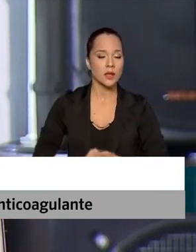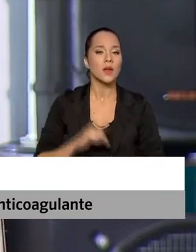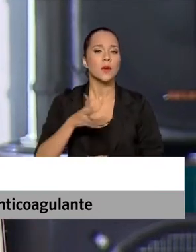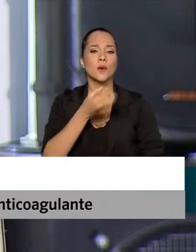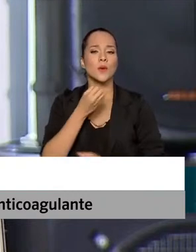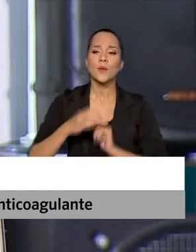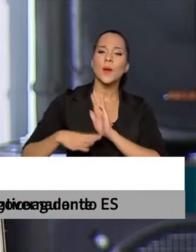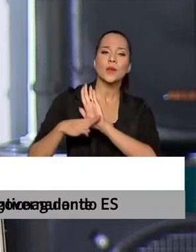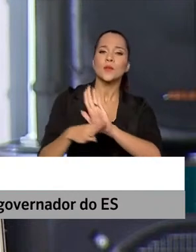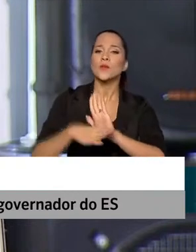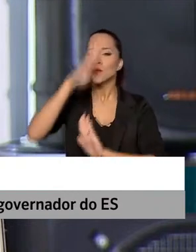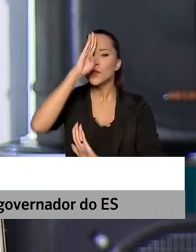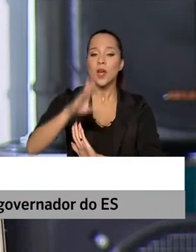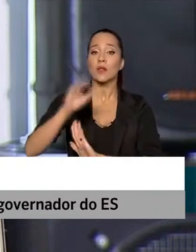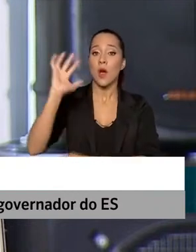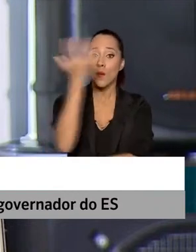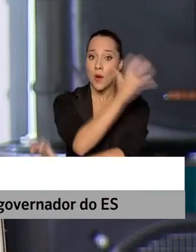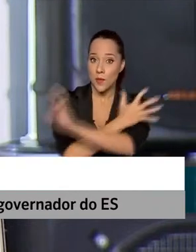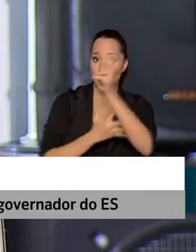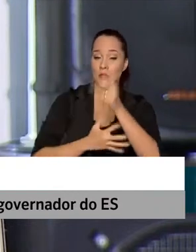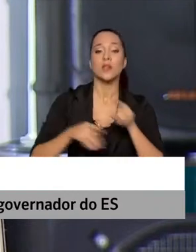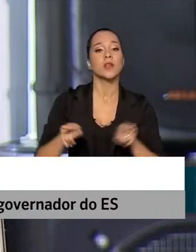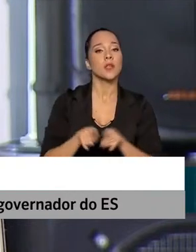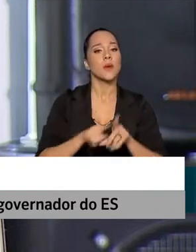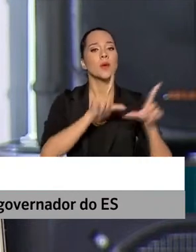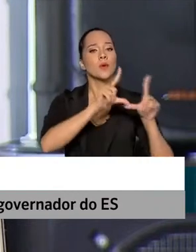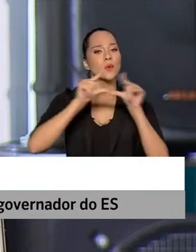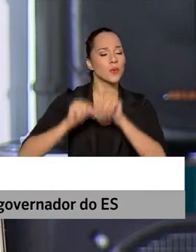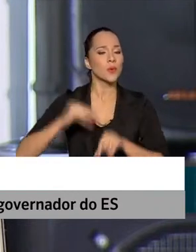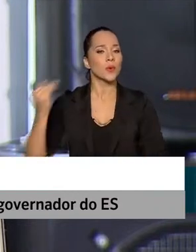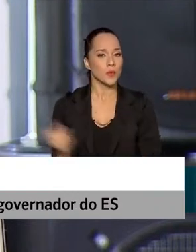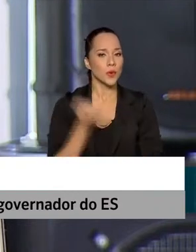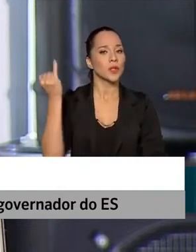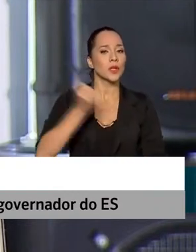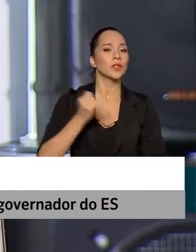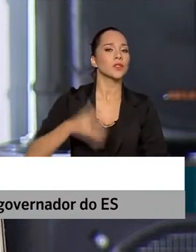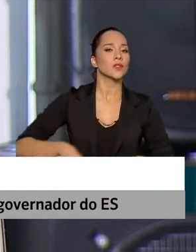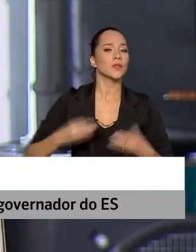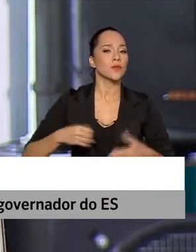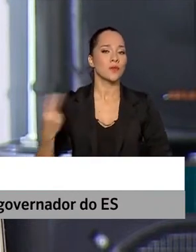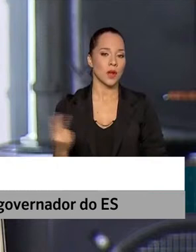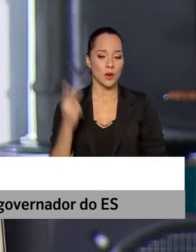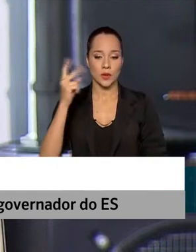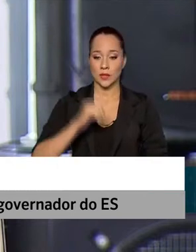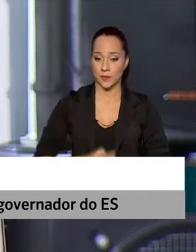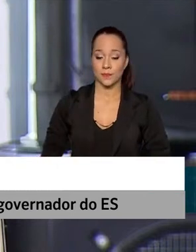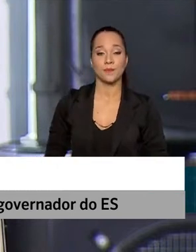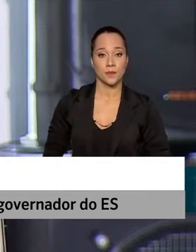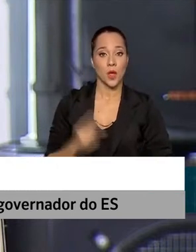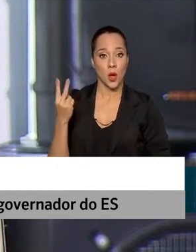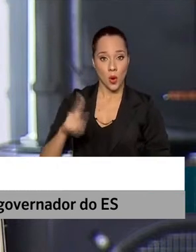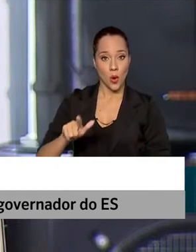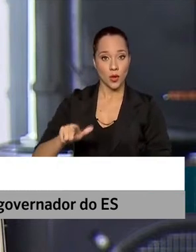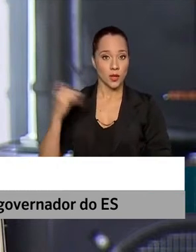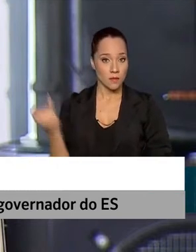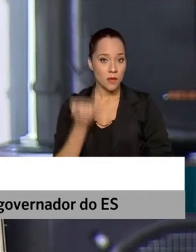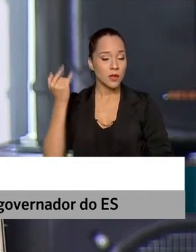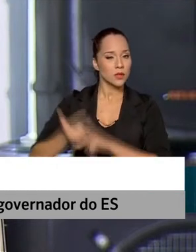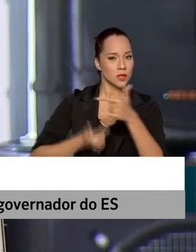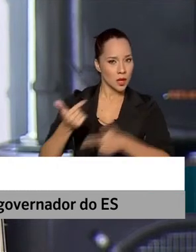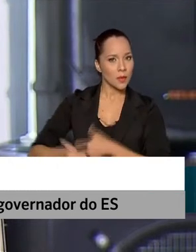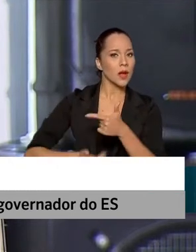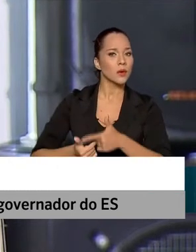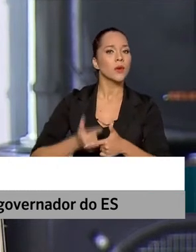benefícios diretos ao meio ambiente e com redução significativa de custos. Outra importante atividade foi